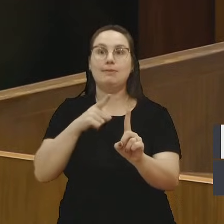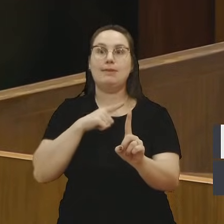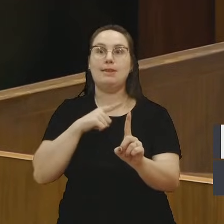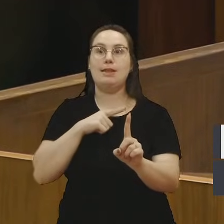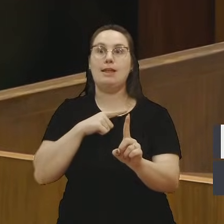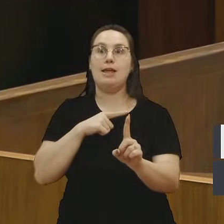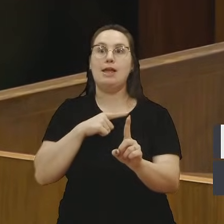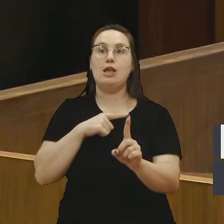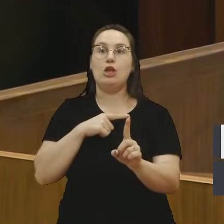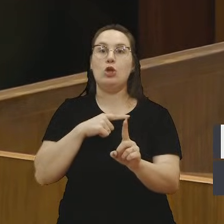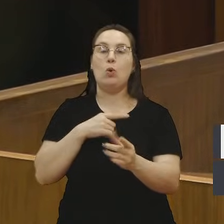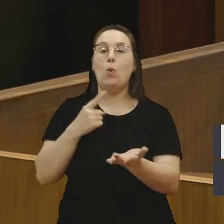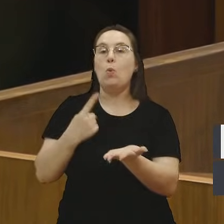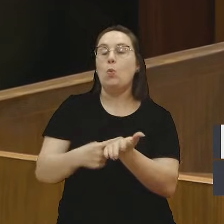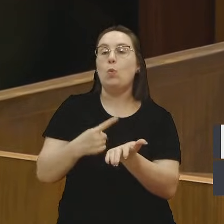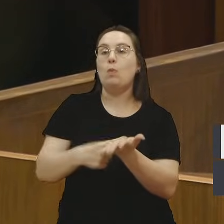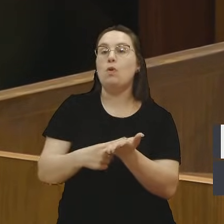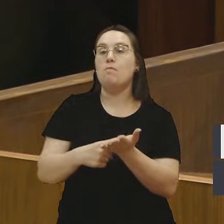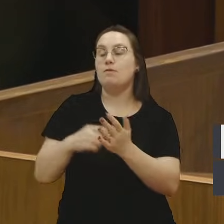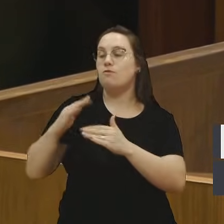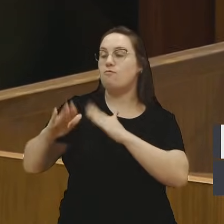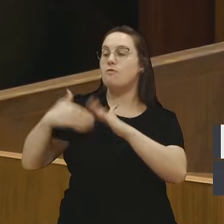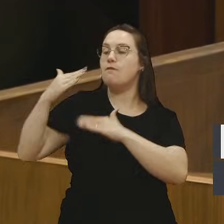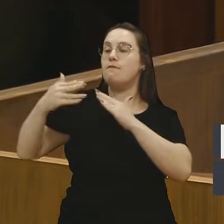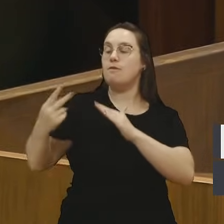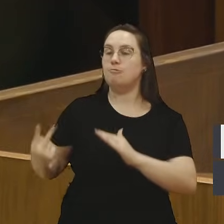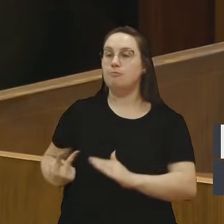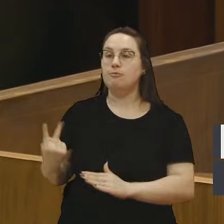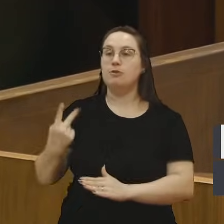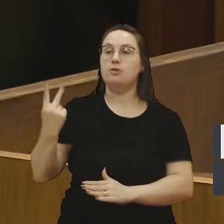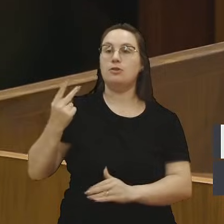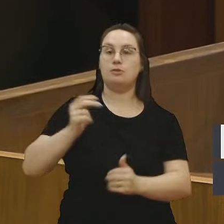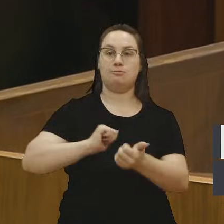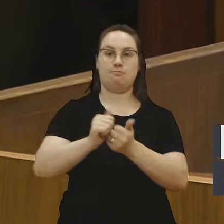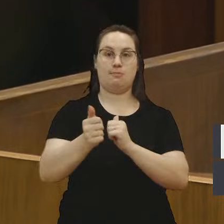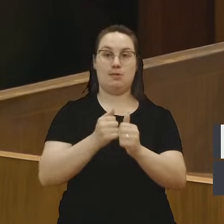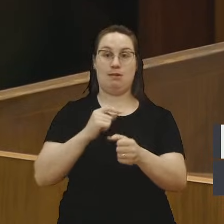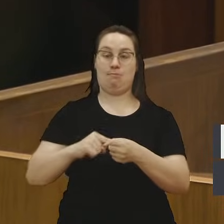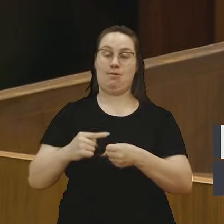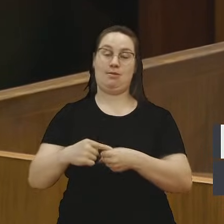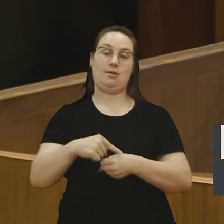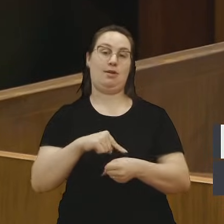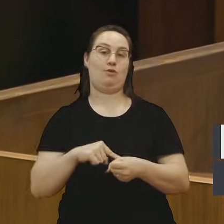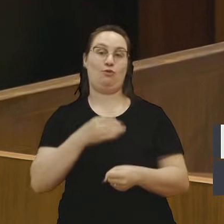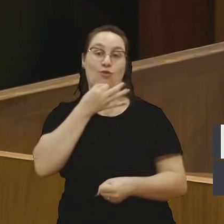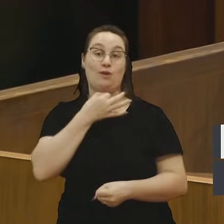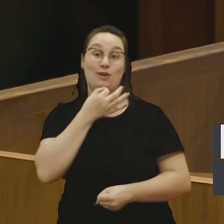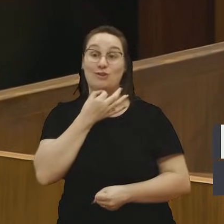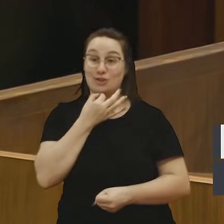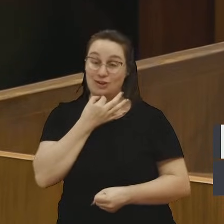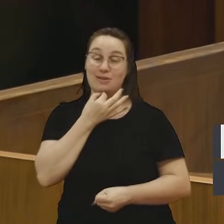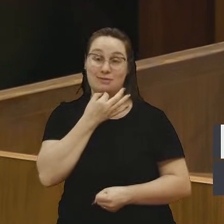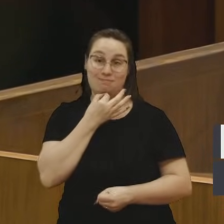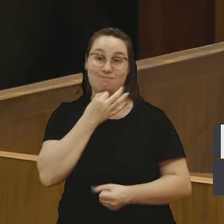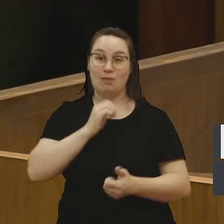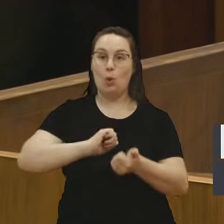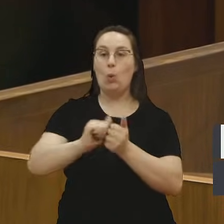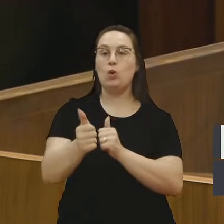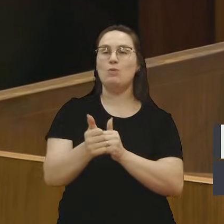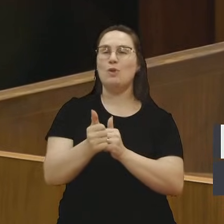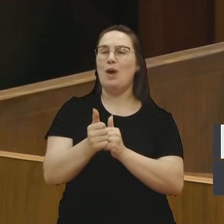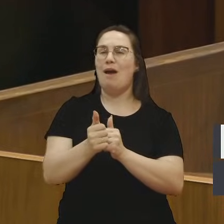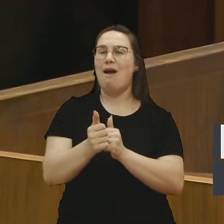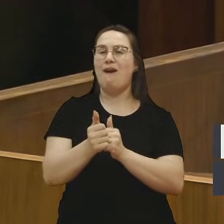promover, desenvolver e valorizar o esporte no nosso município. O esporte é uma